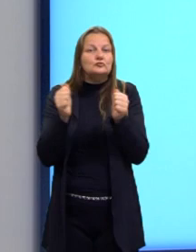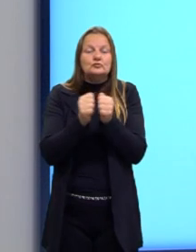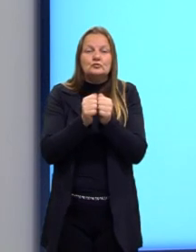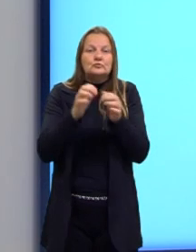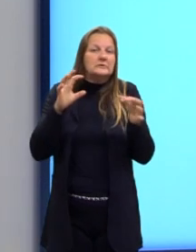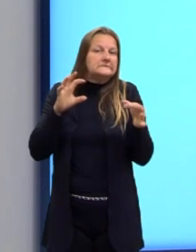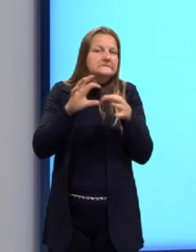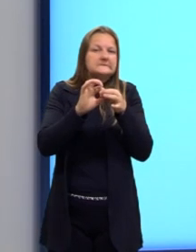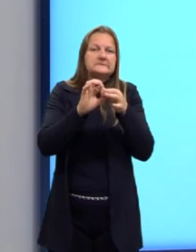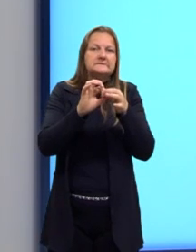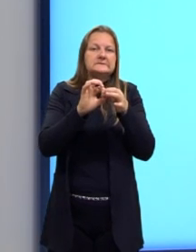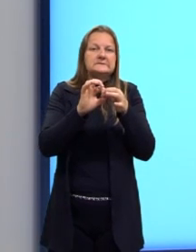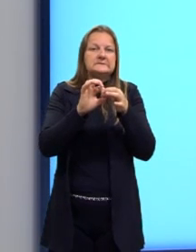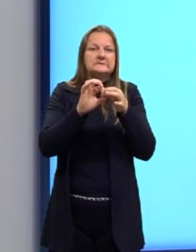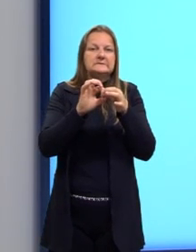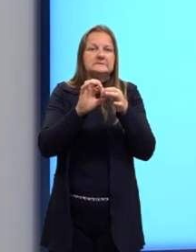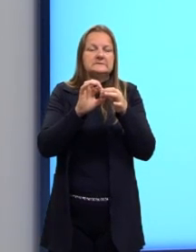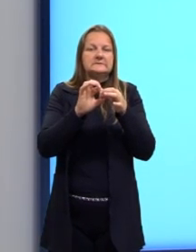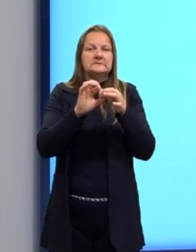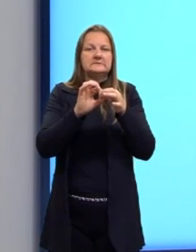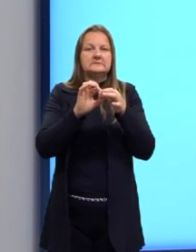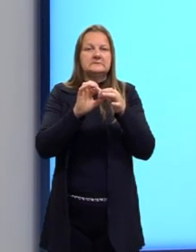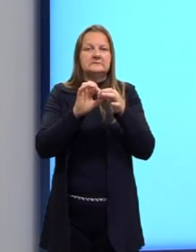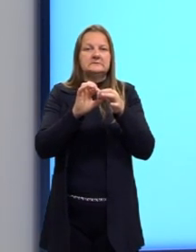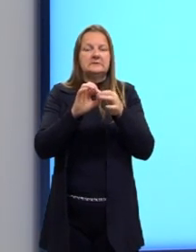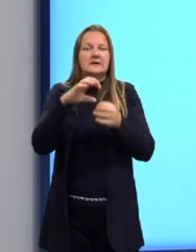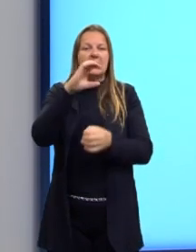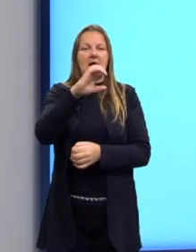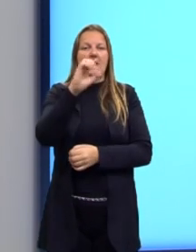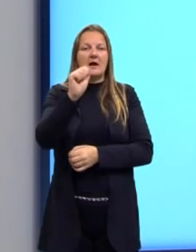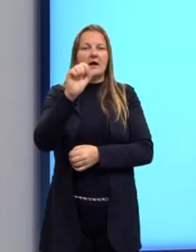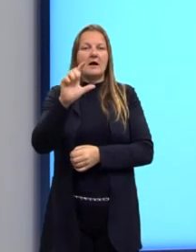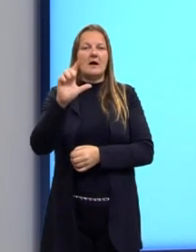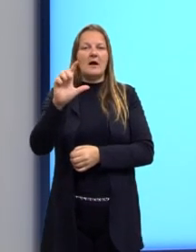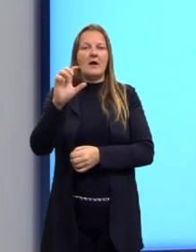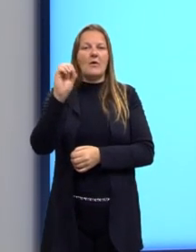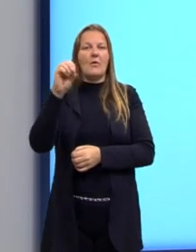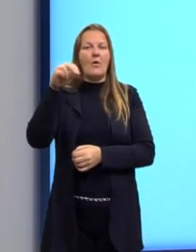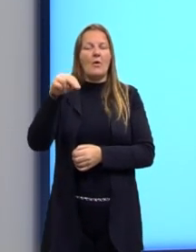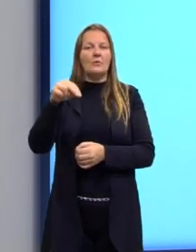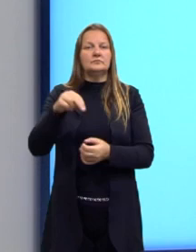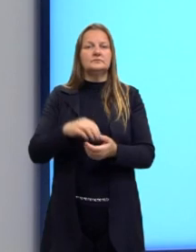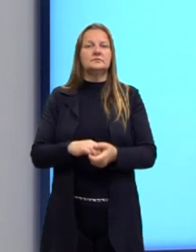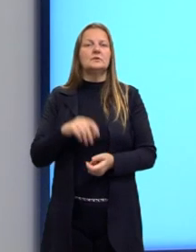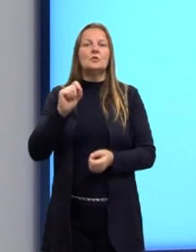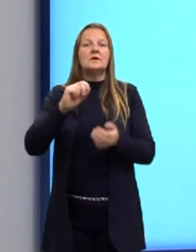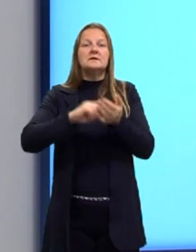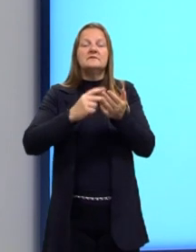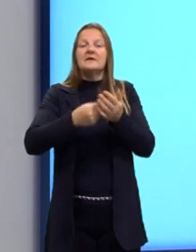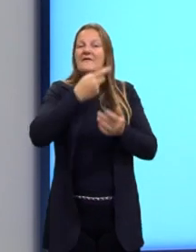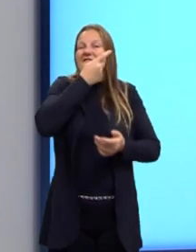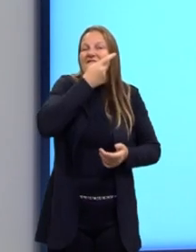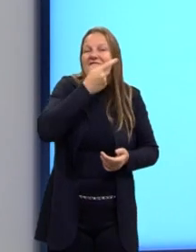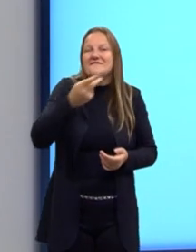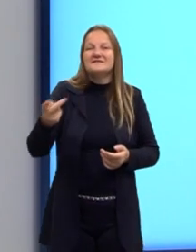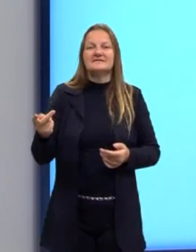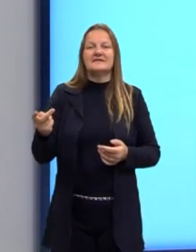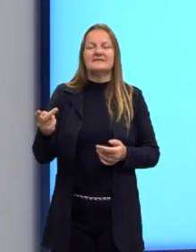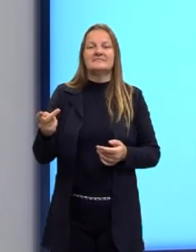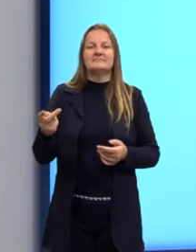num instaparável E aí eu não posso mexer E aí o Call nesse caso é o visitar